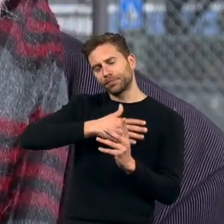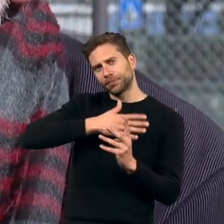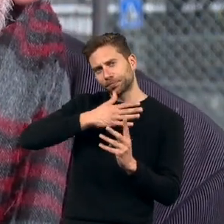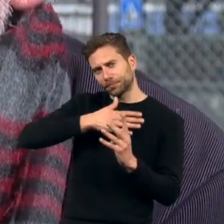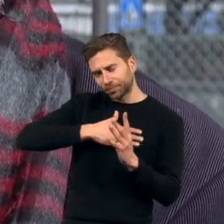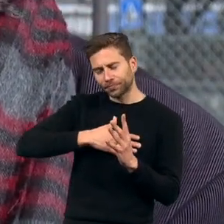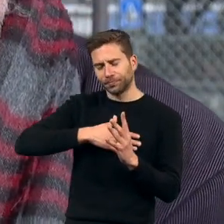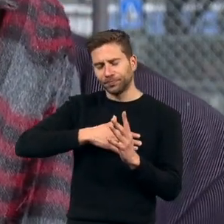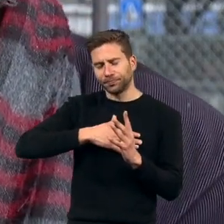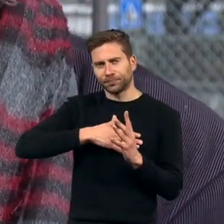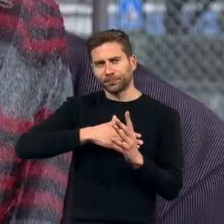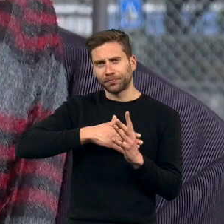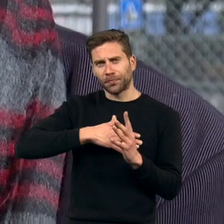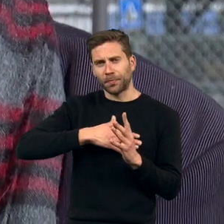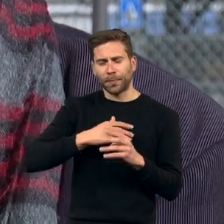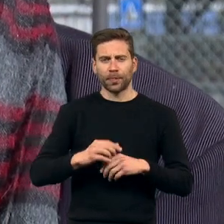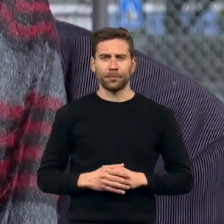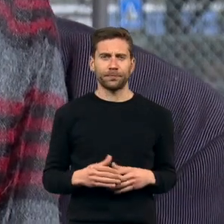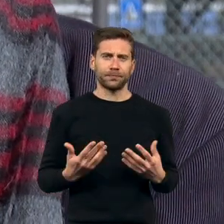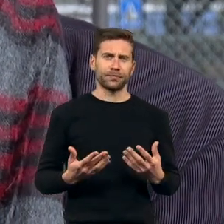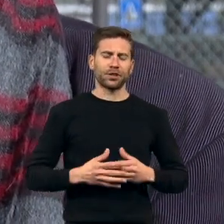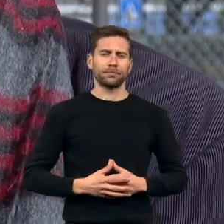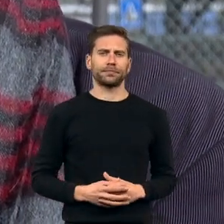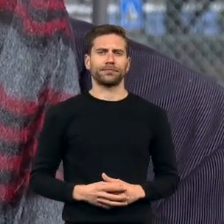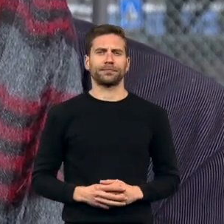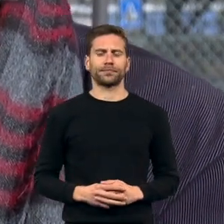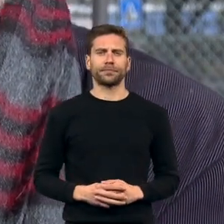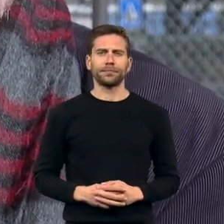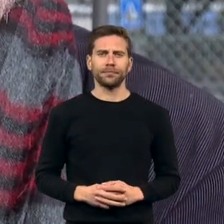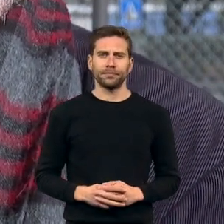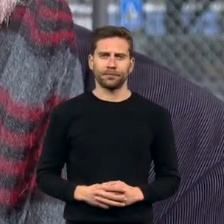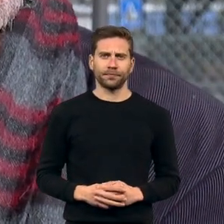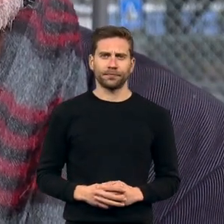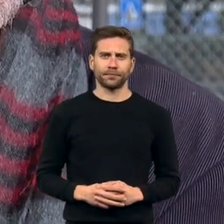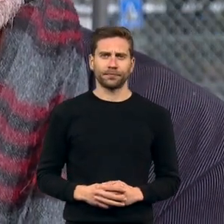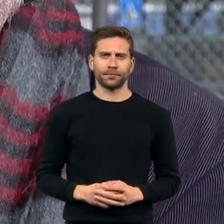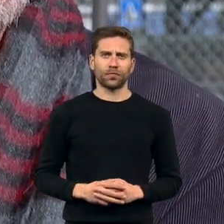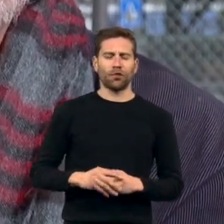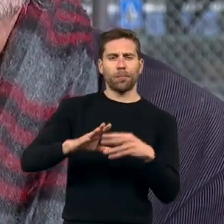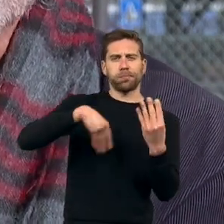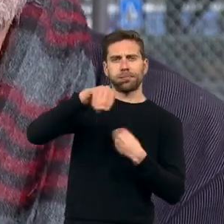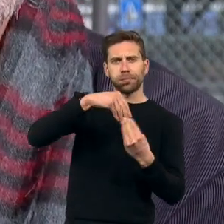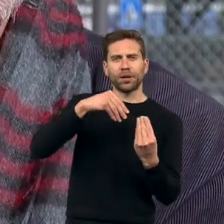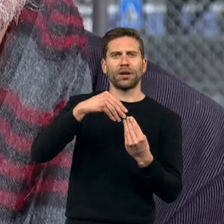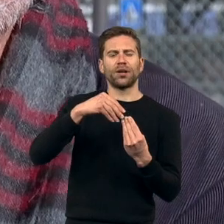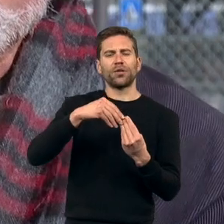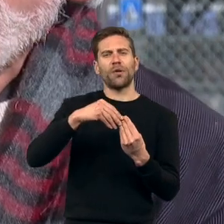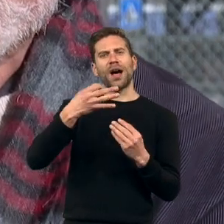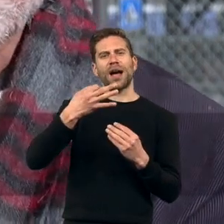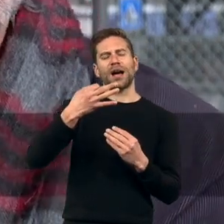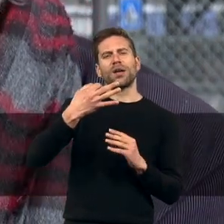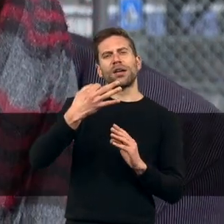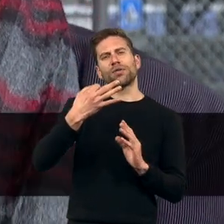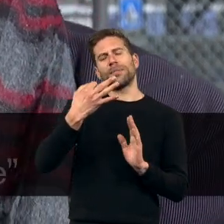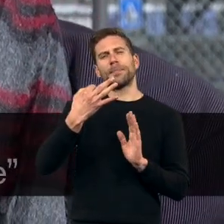portanto, foi um pouco, digamos, a mistura Não há aqui personagens puras, mas é um